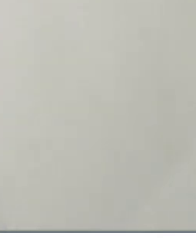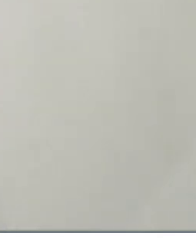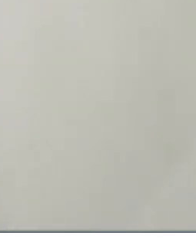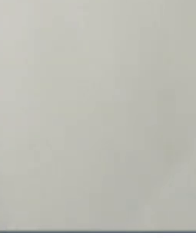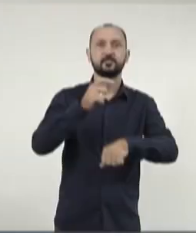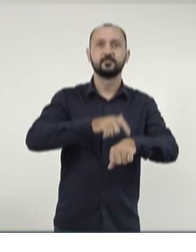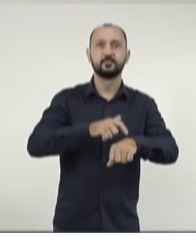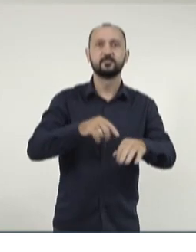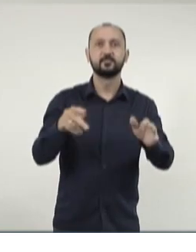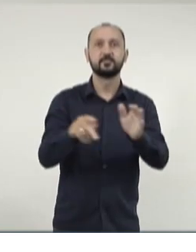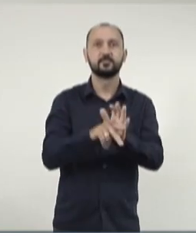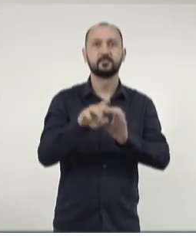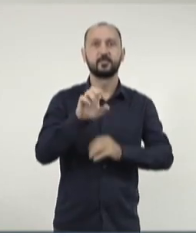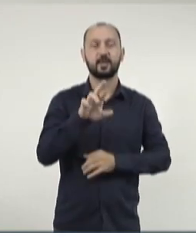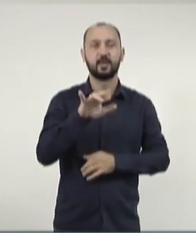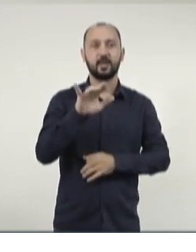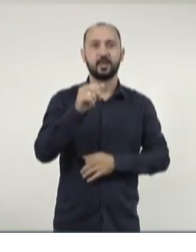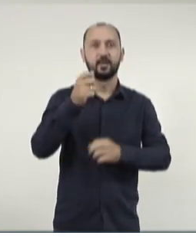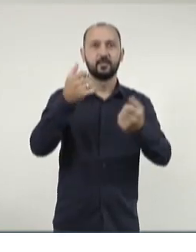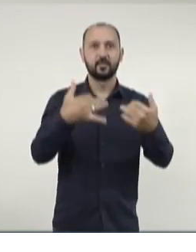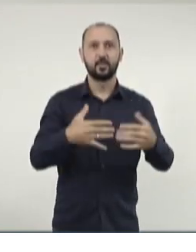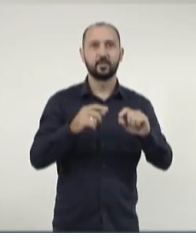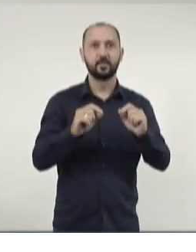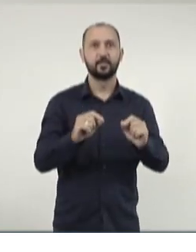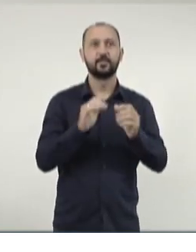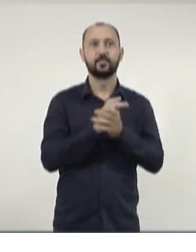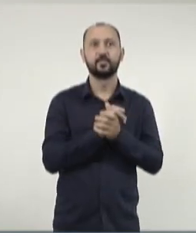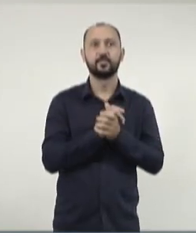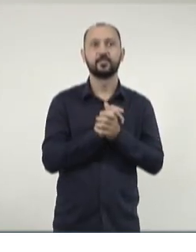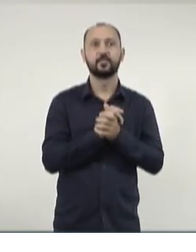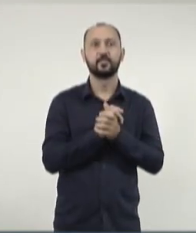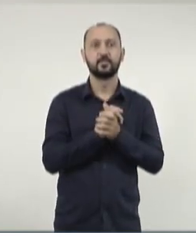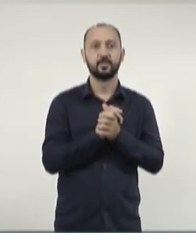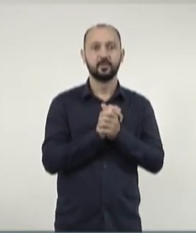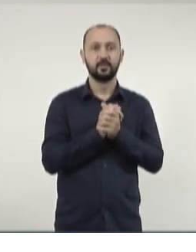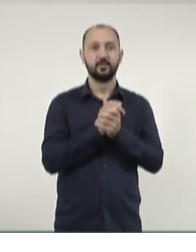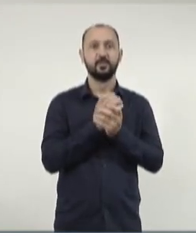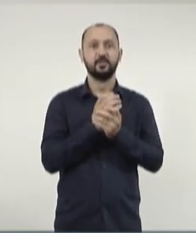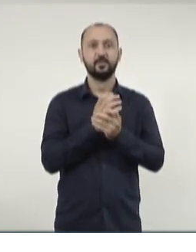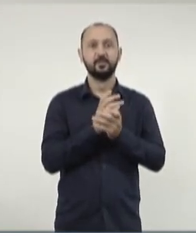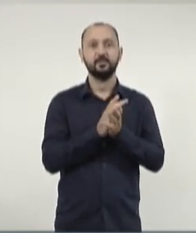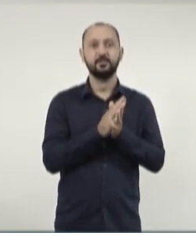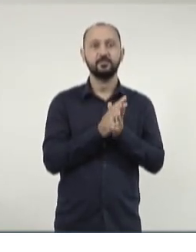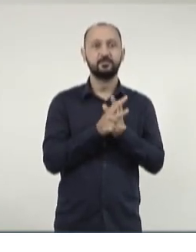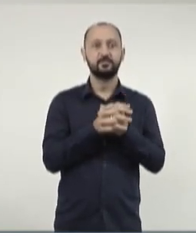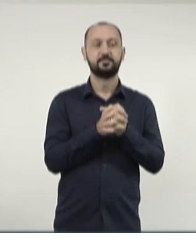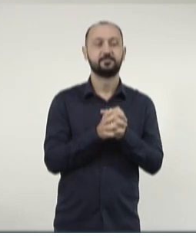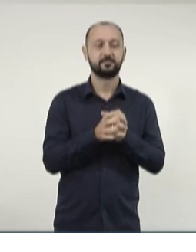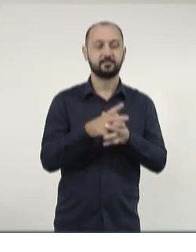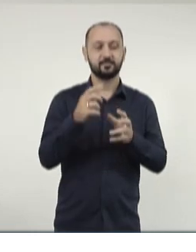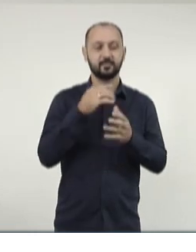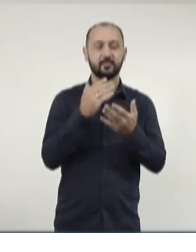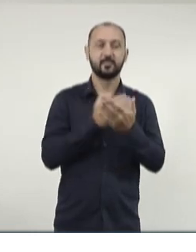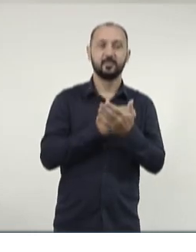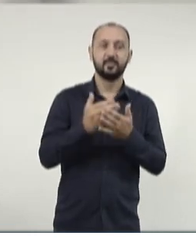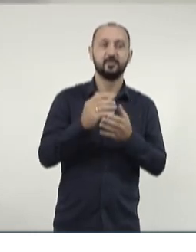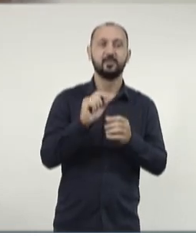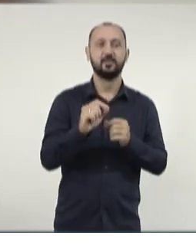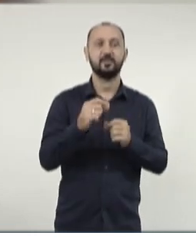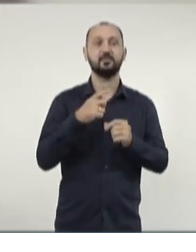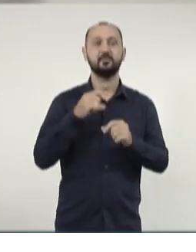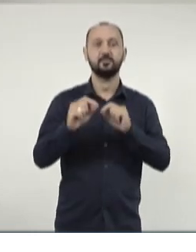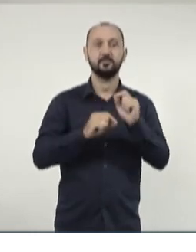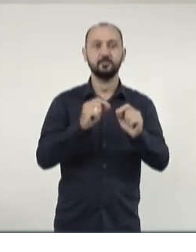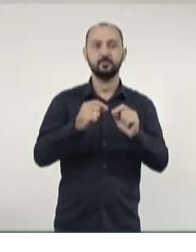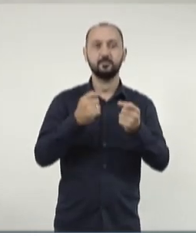num momento que a doutora Érica falou para mim assim: Vanessa, você não quer mais. Vamos tirar